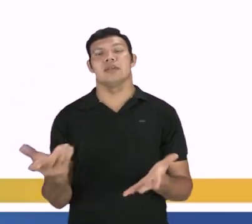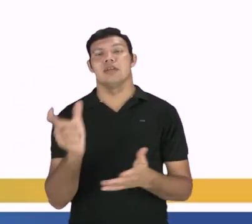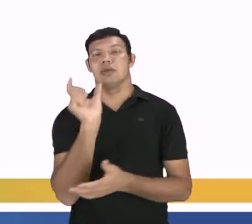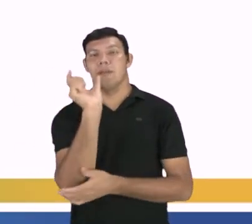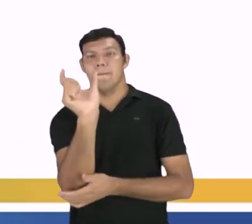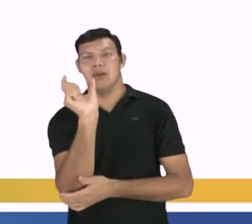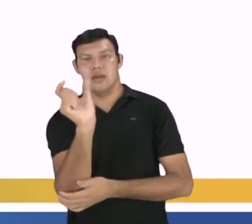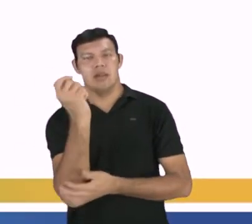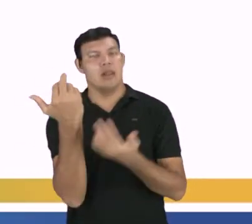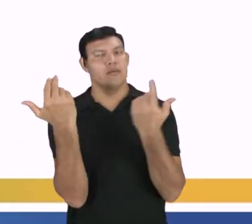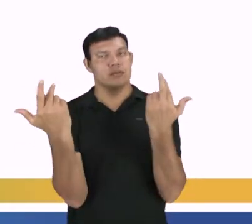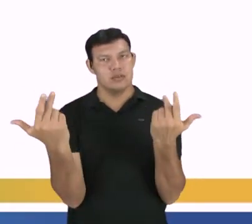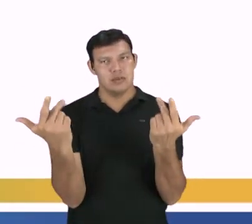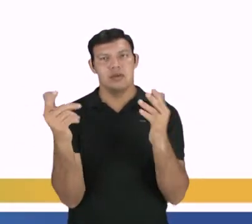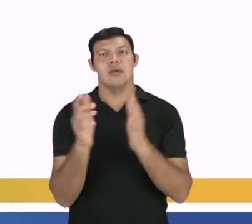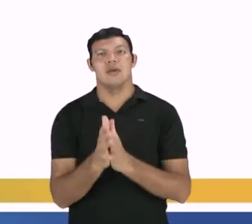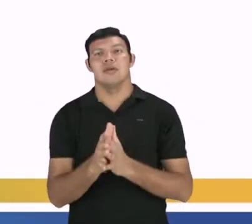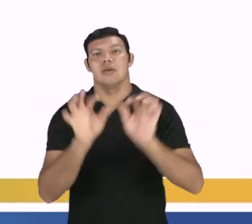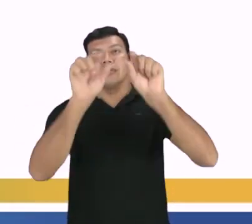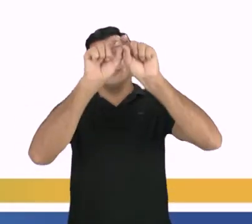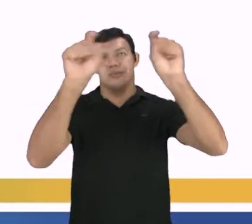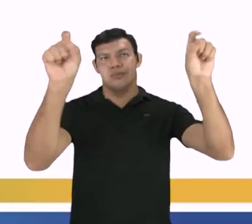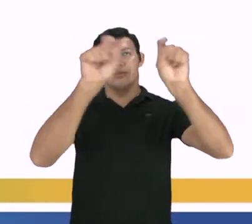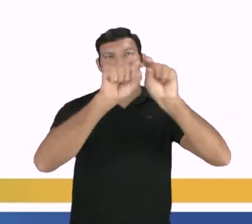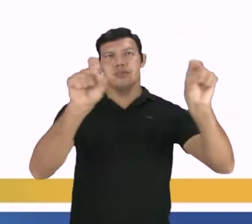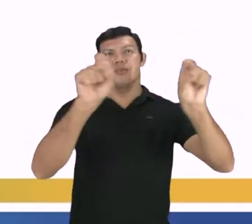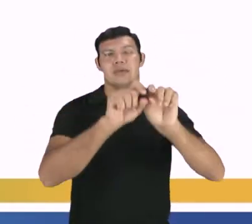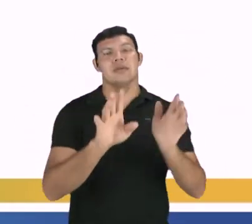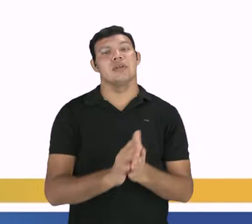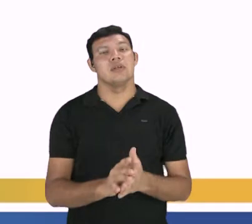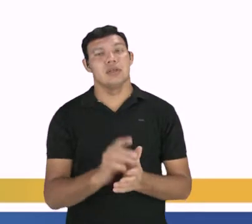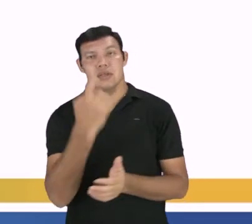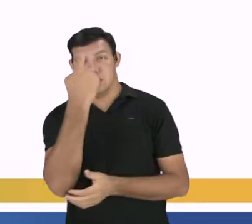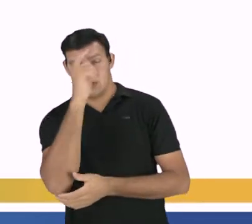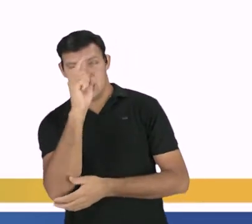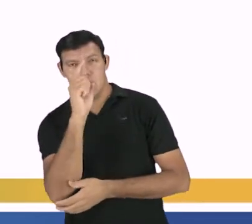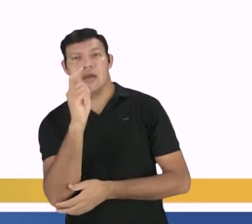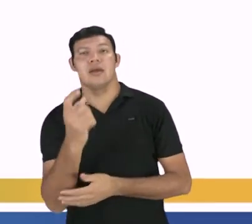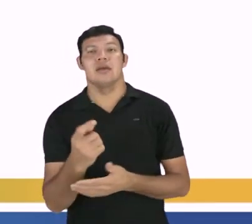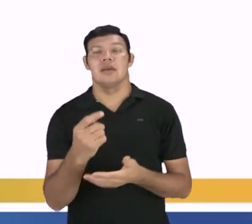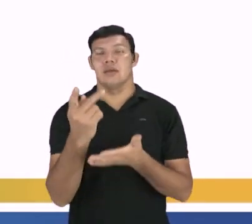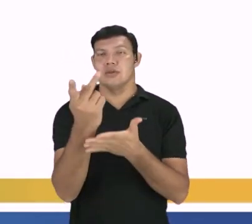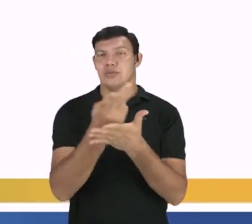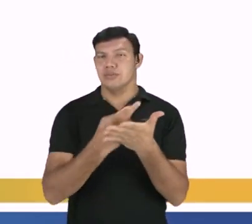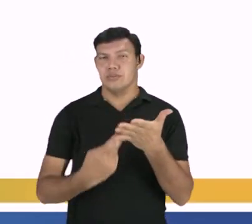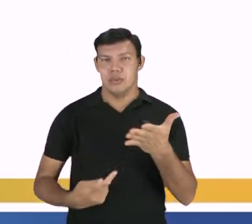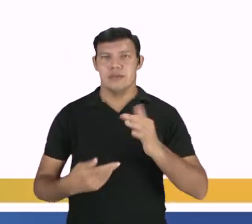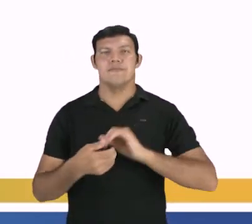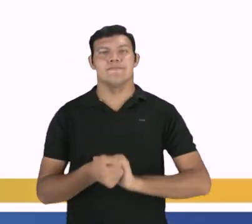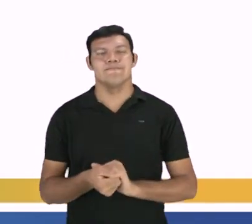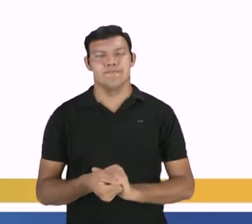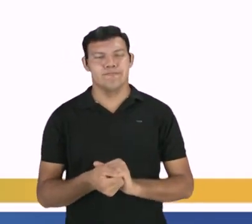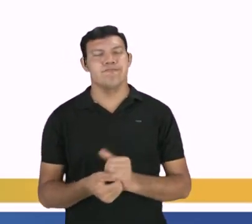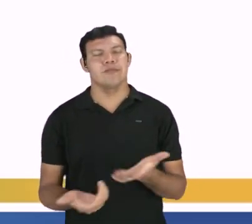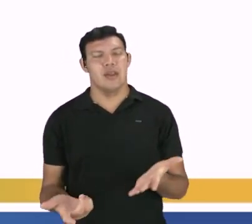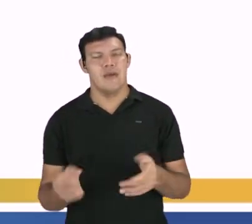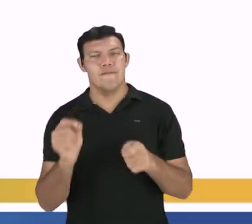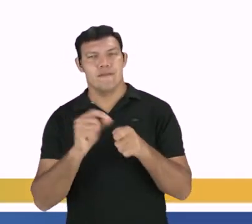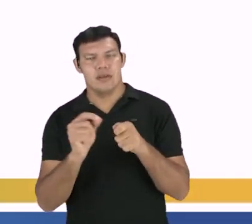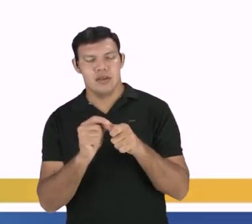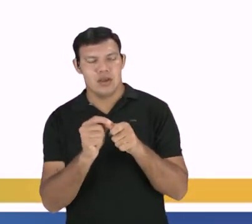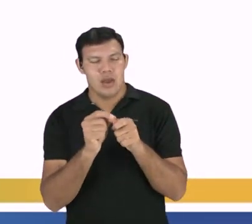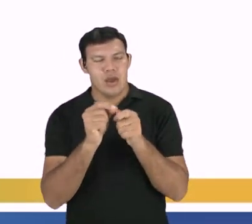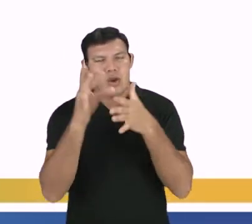estrofes. As figuras de linguagem também eram utilizadas na construção das poesias. Então, tudo era bem contadinho, tudo era